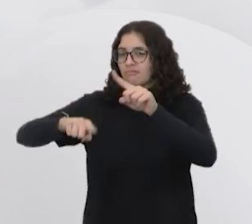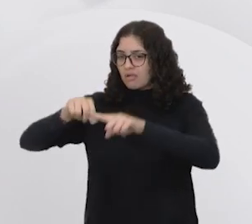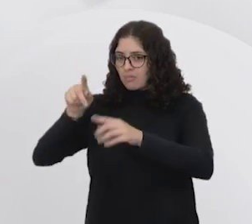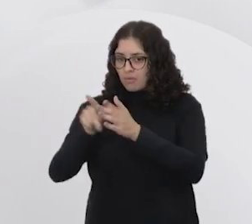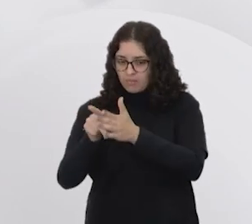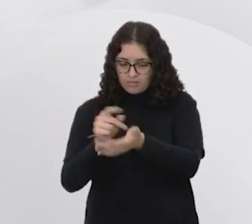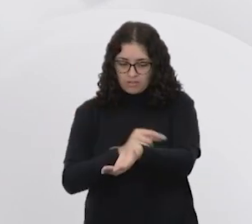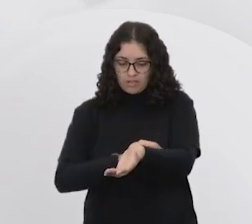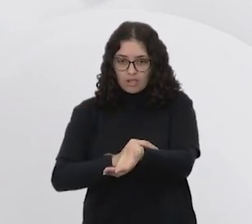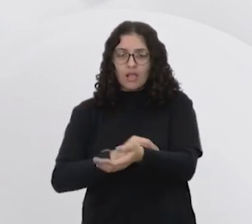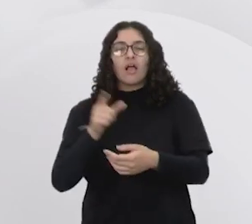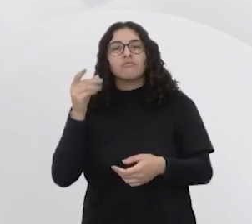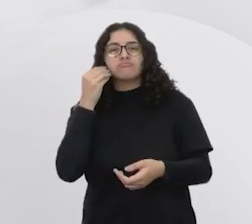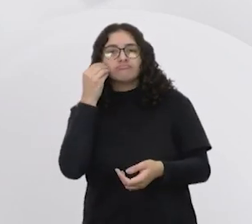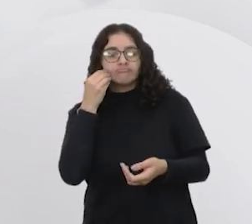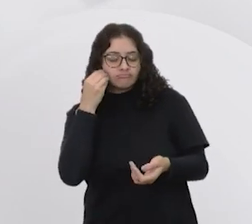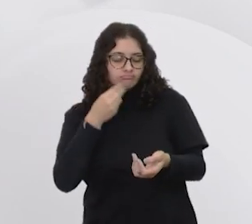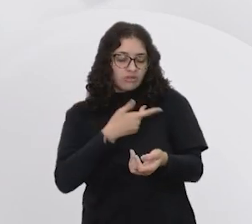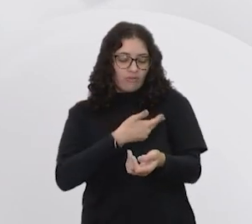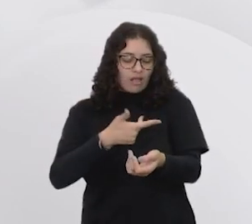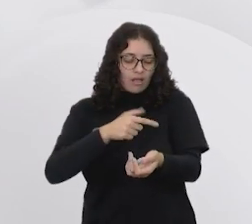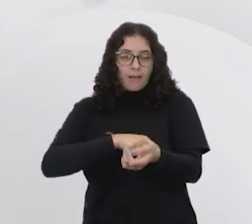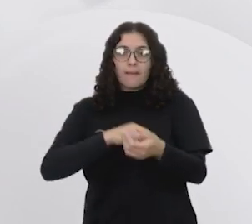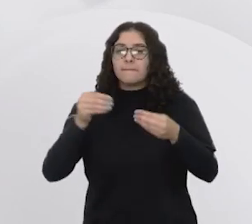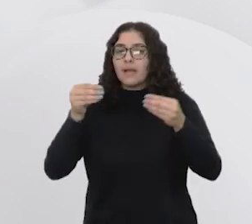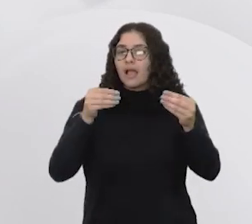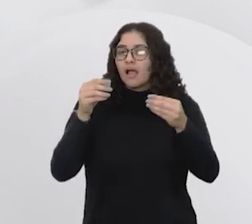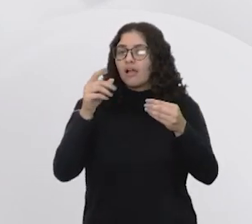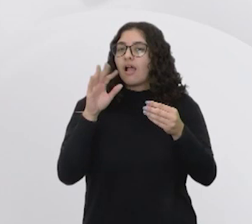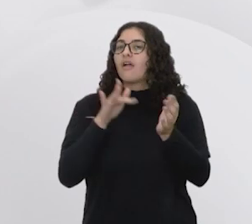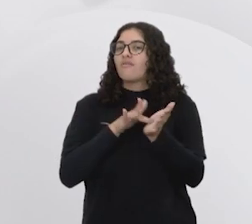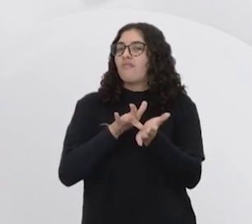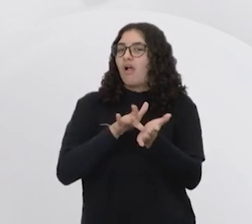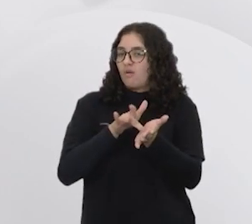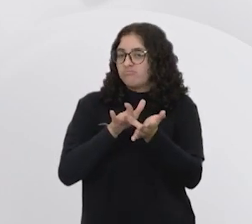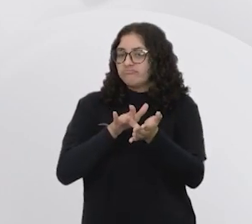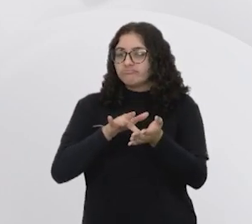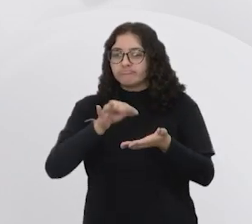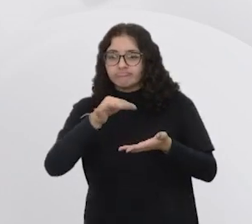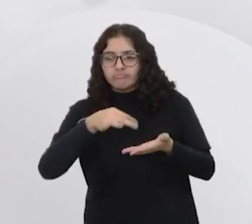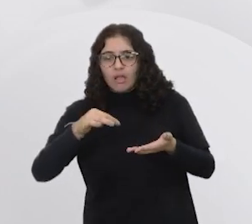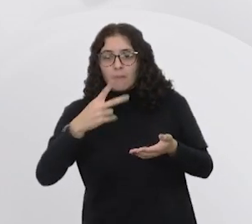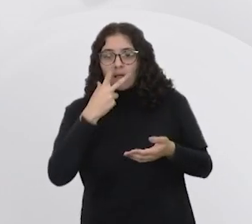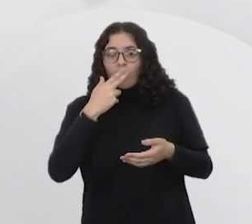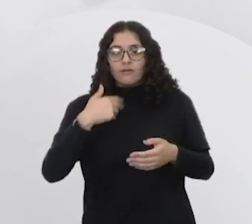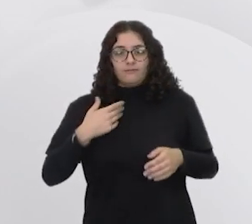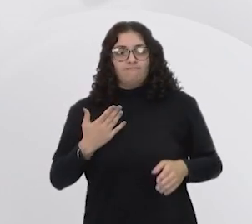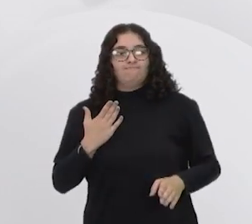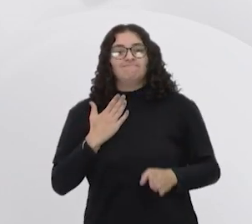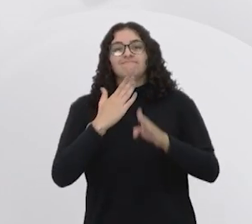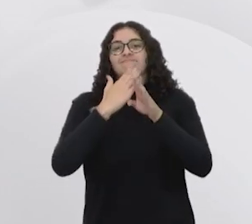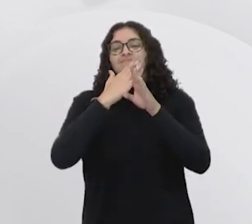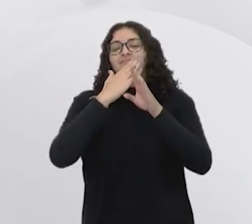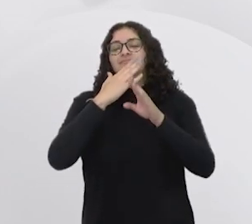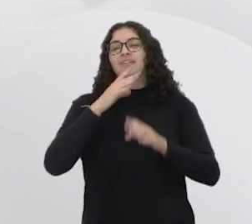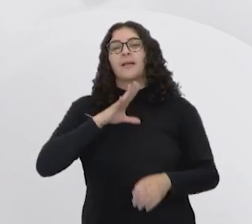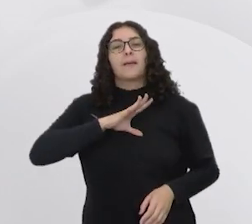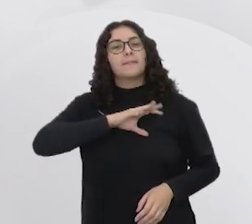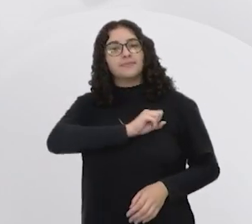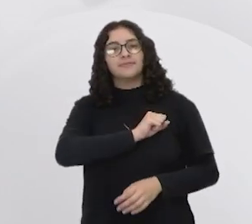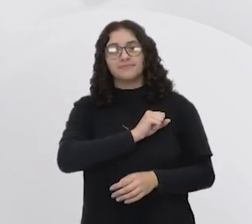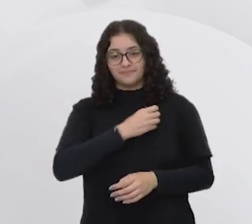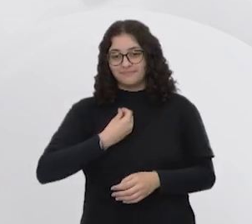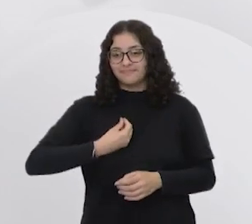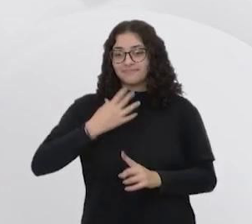treinar em pele artificial. E aí, nisso, ele viu que, não, agora eu me descobri. Encontrou a vida na arte, começou